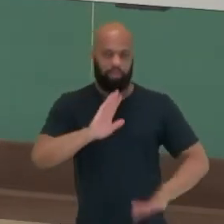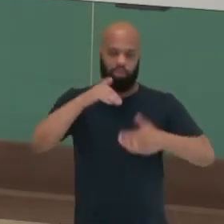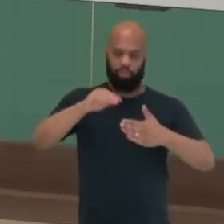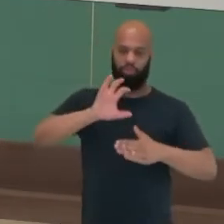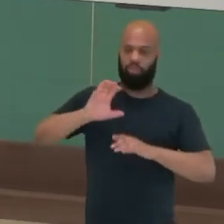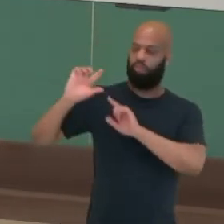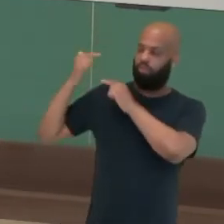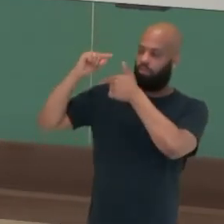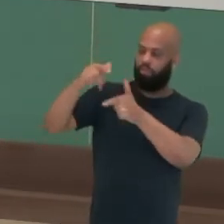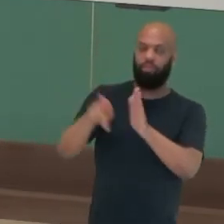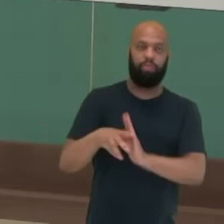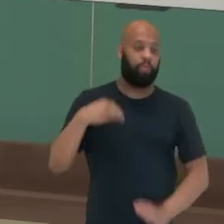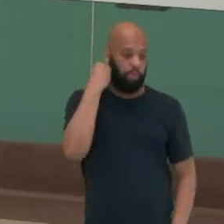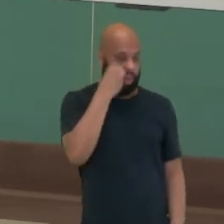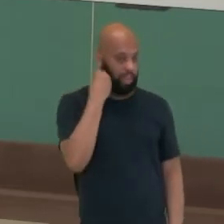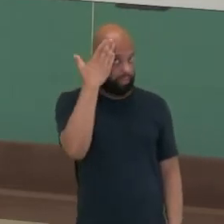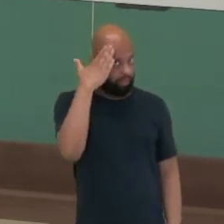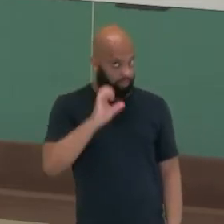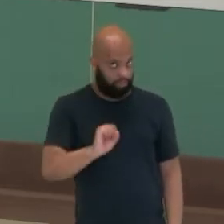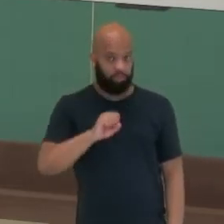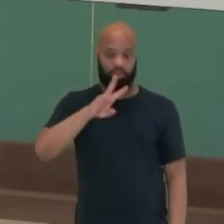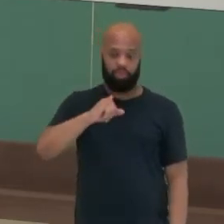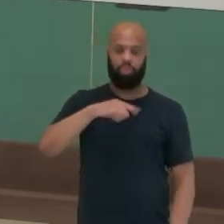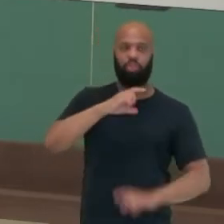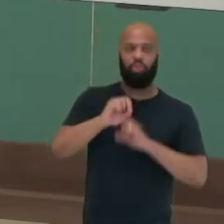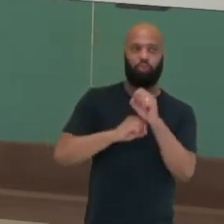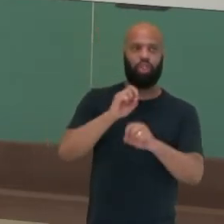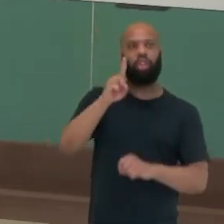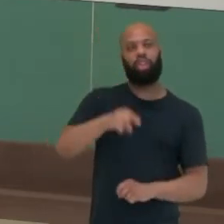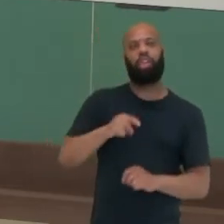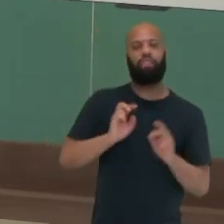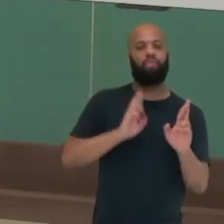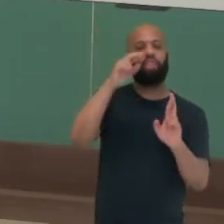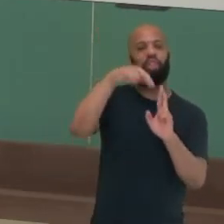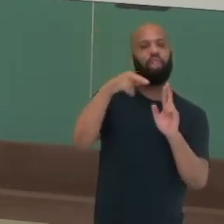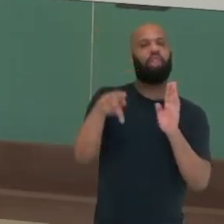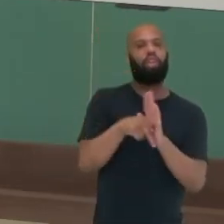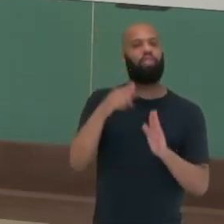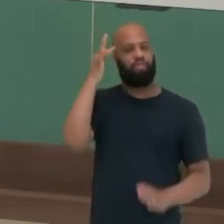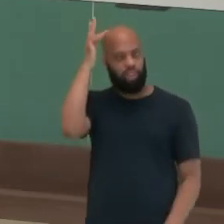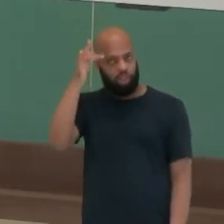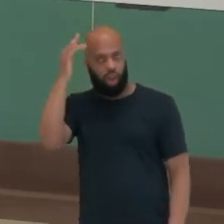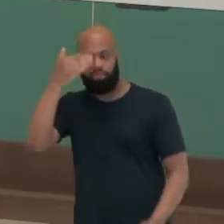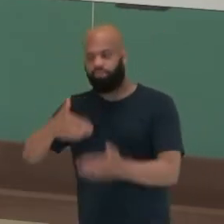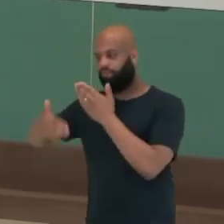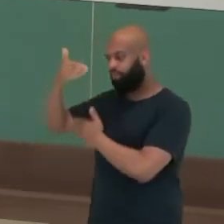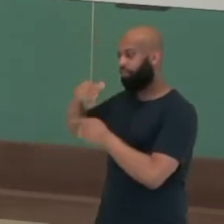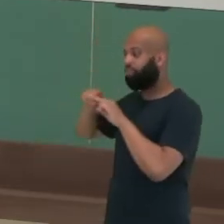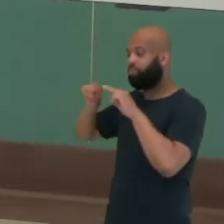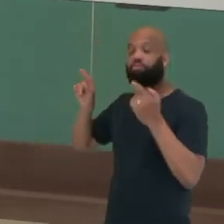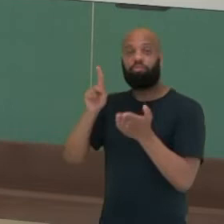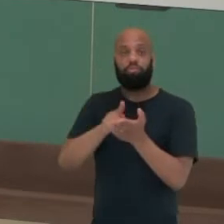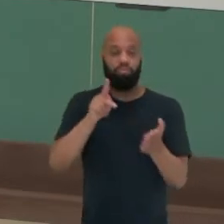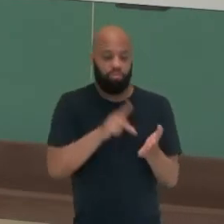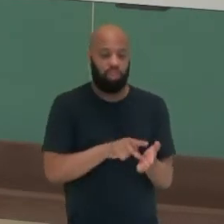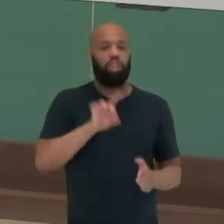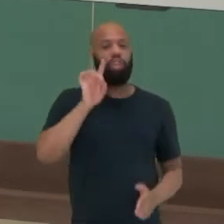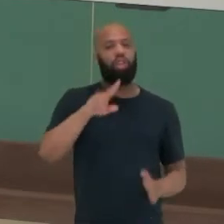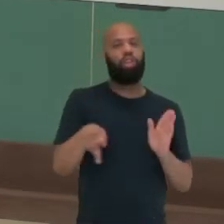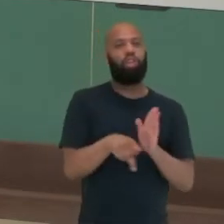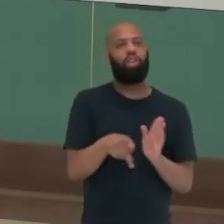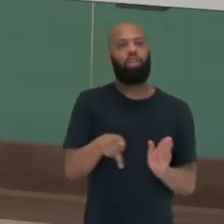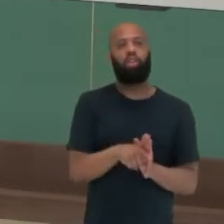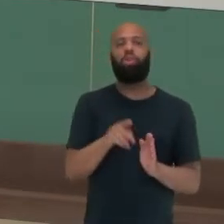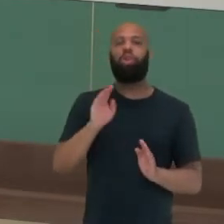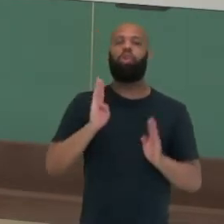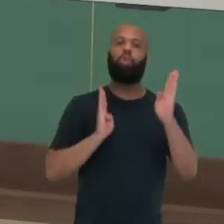tradição empirista vai remontar já a esse filósofo da antiguidade, embora, obviamente, só na